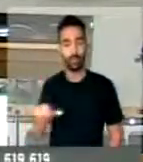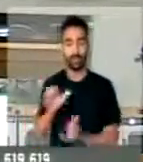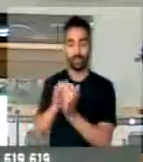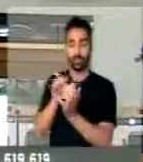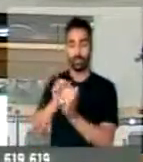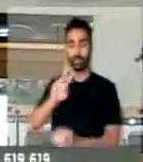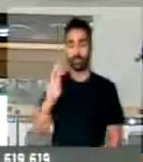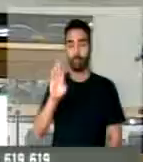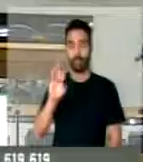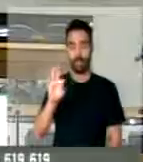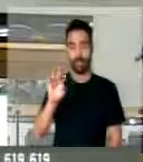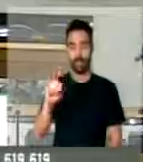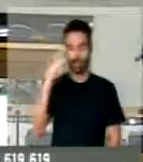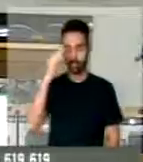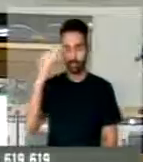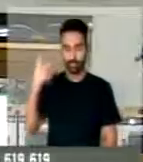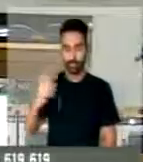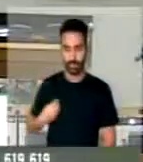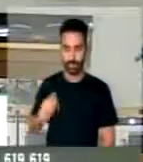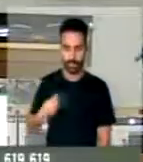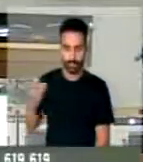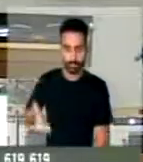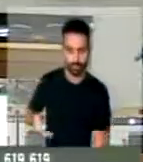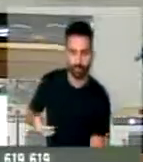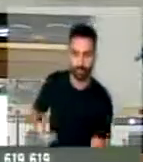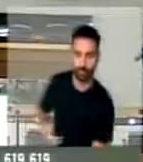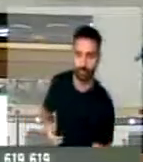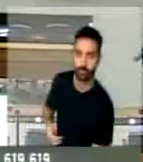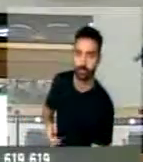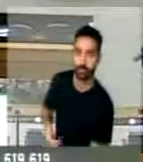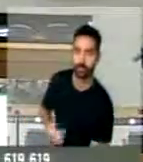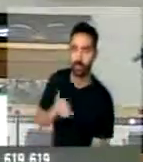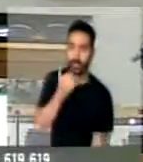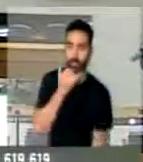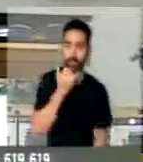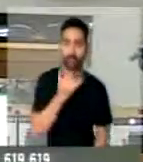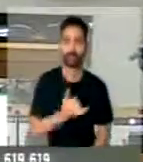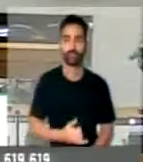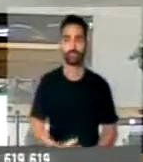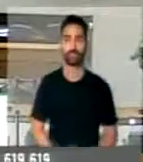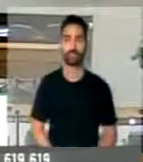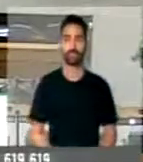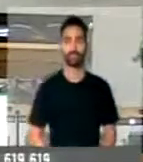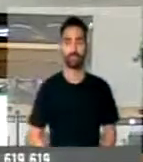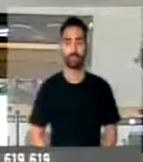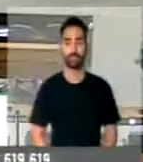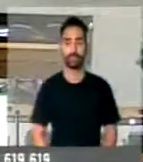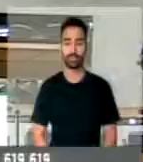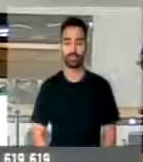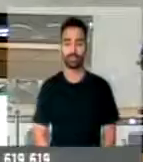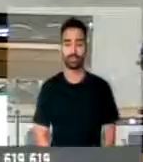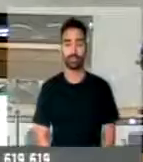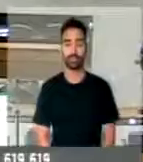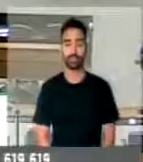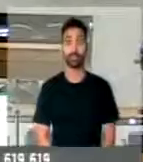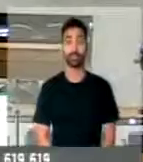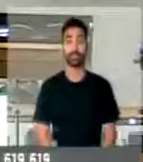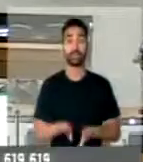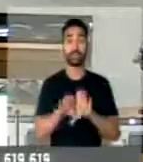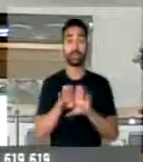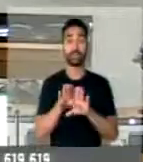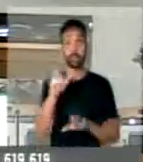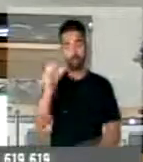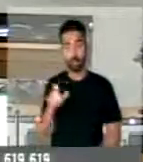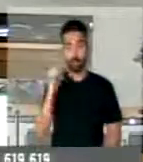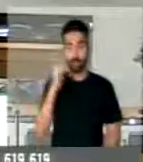Tadeu Alencar, do PSB de Pernambuco, na condução dos trabalhos, ele que solicitou a realização desta sessão, que conta com a presença